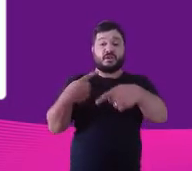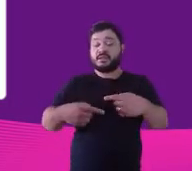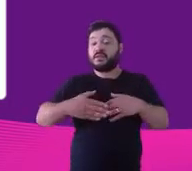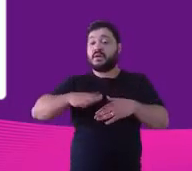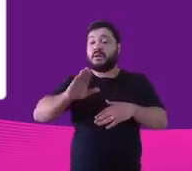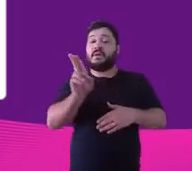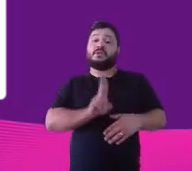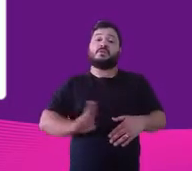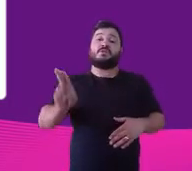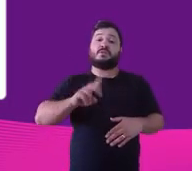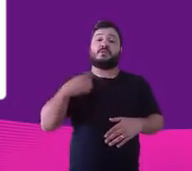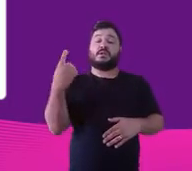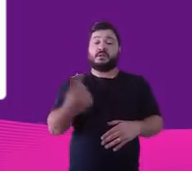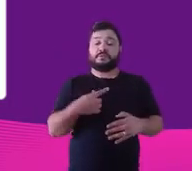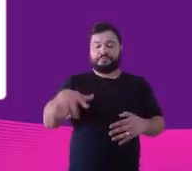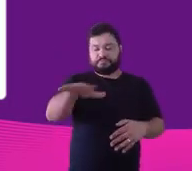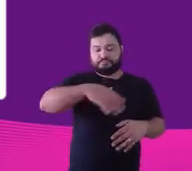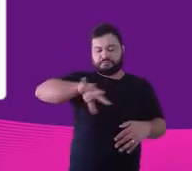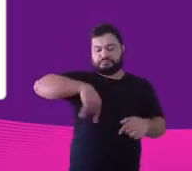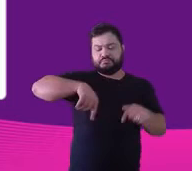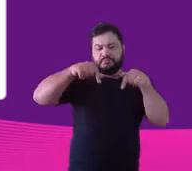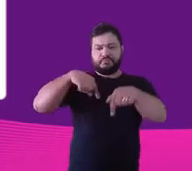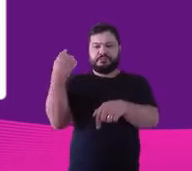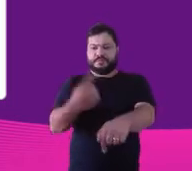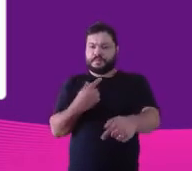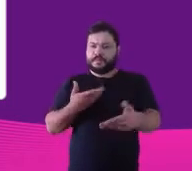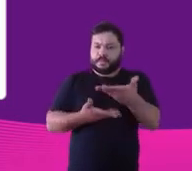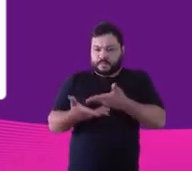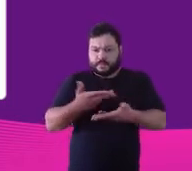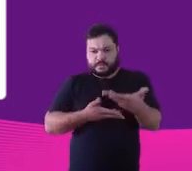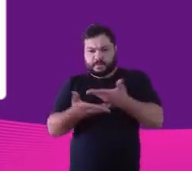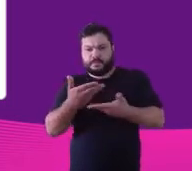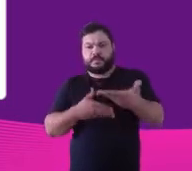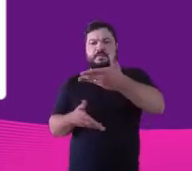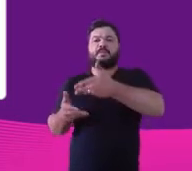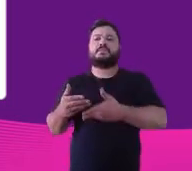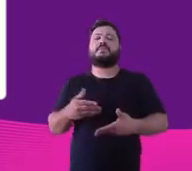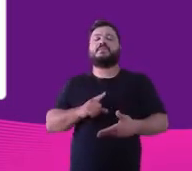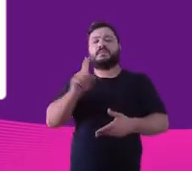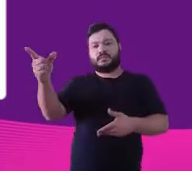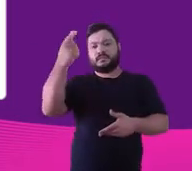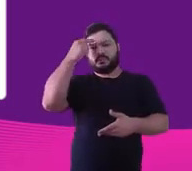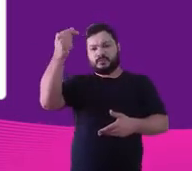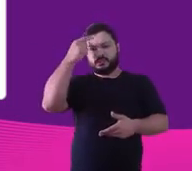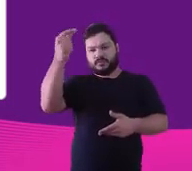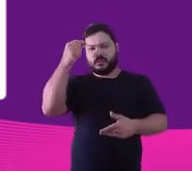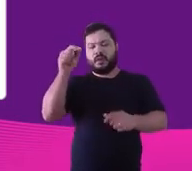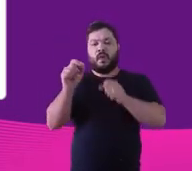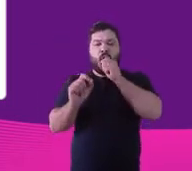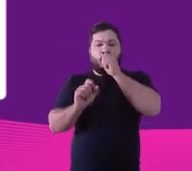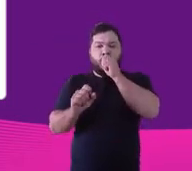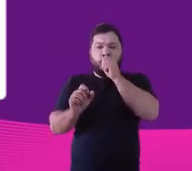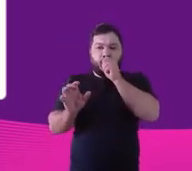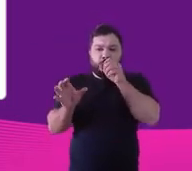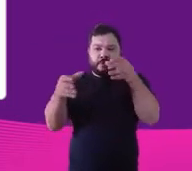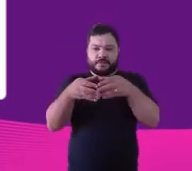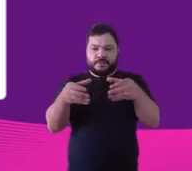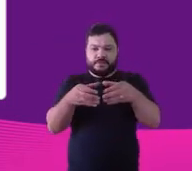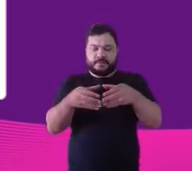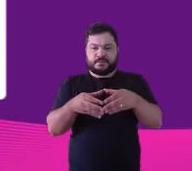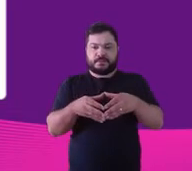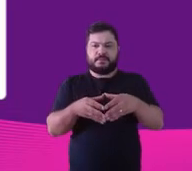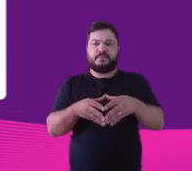mais utilizada em nosso meio aqui a gente tá muito lá pela Universidade com o tempo do Euro